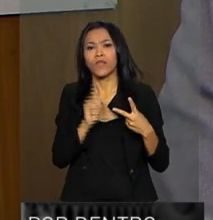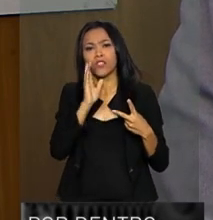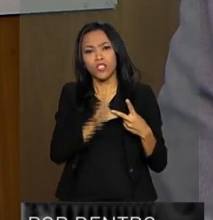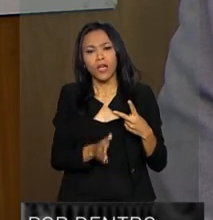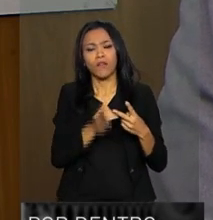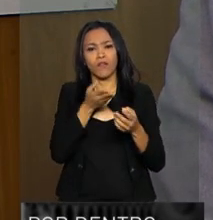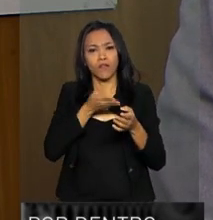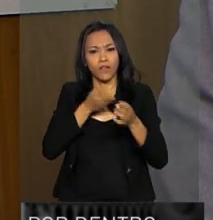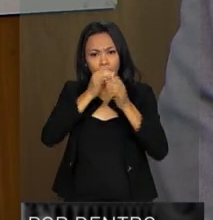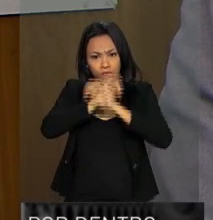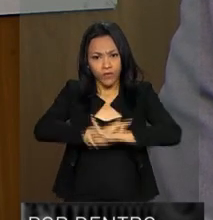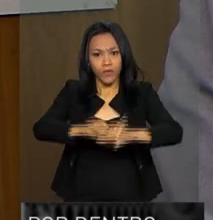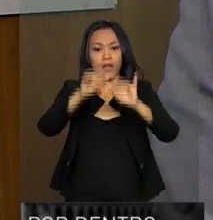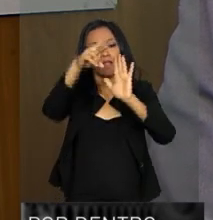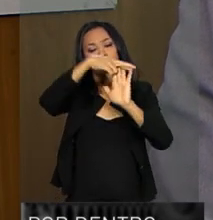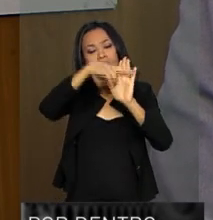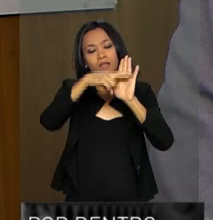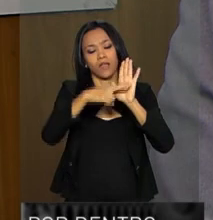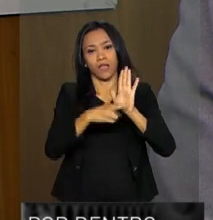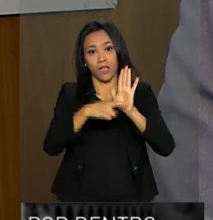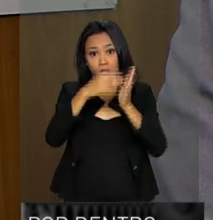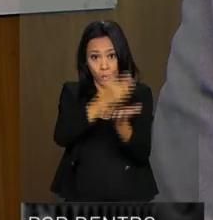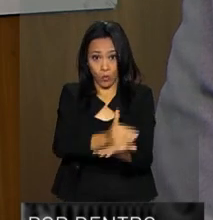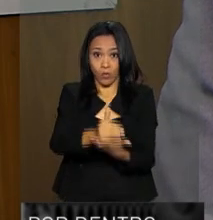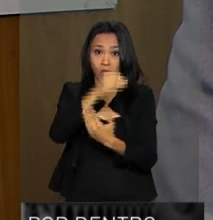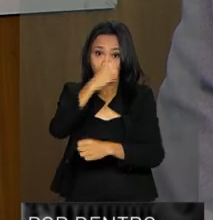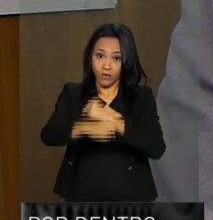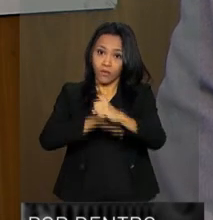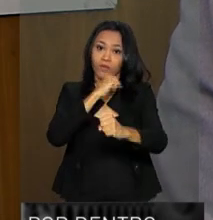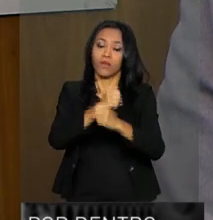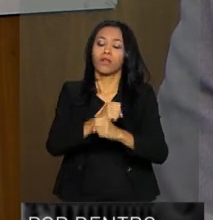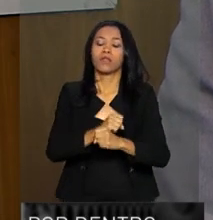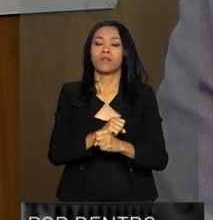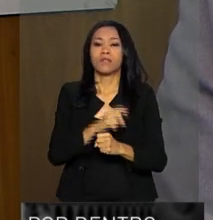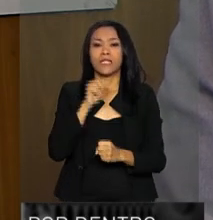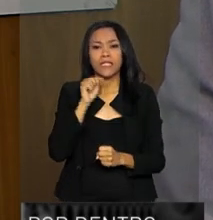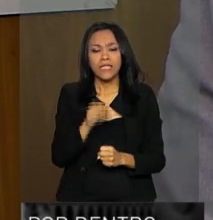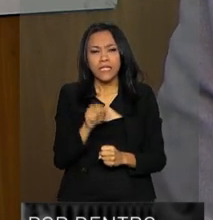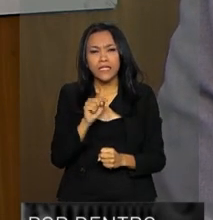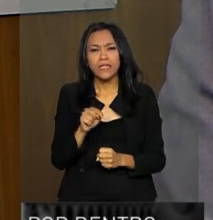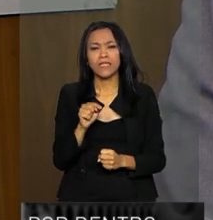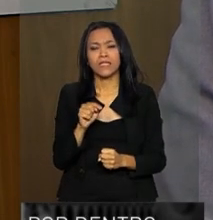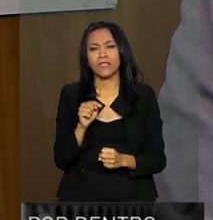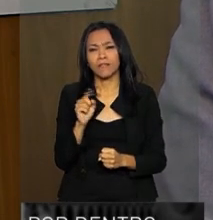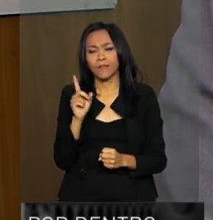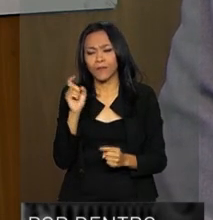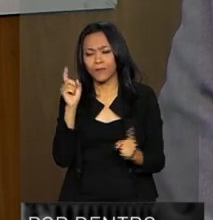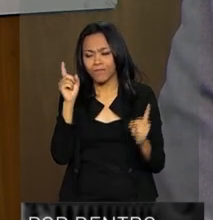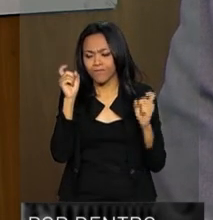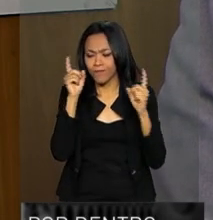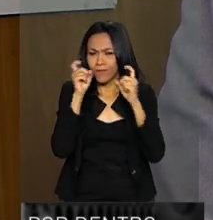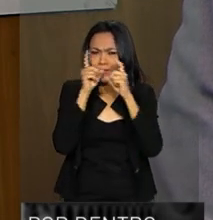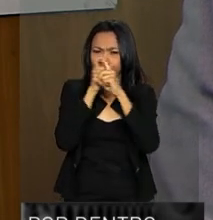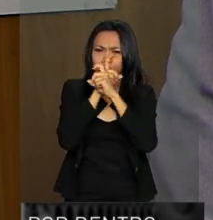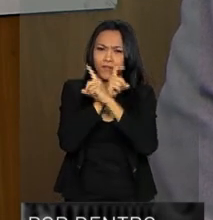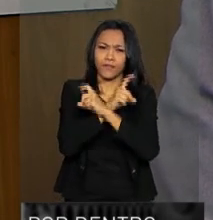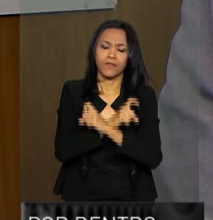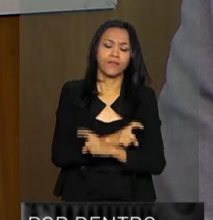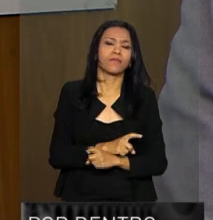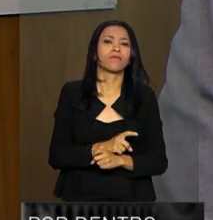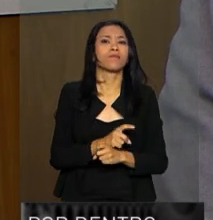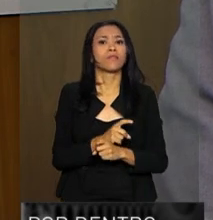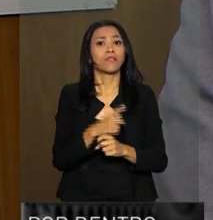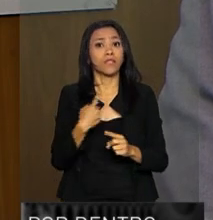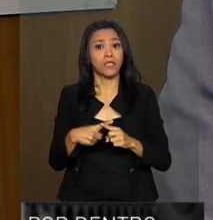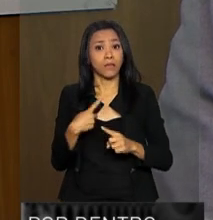no início do ano que tornou o processo ainda mais burocrático e afastou também as